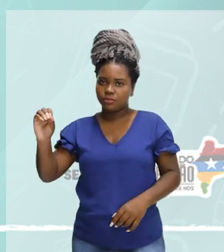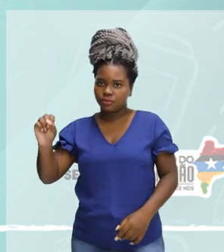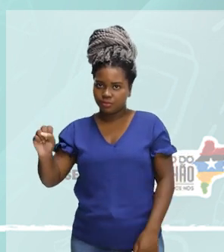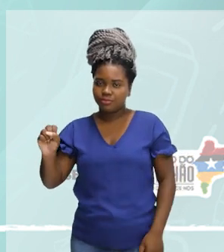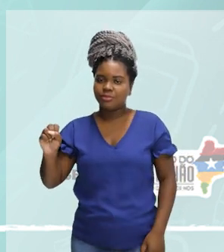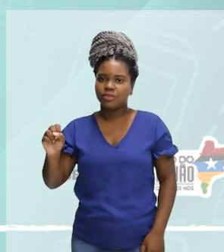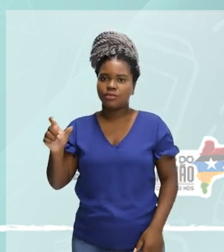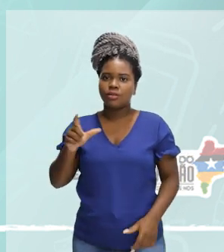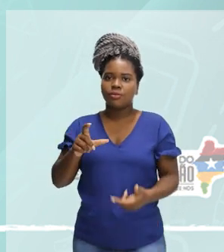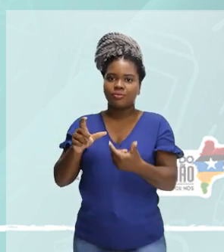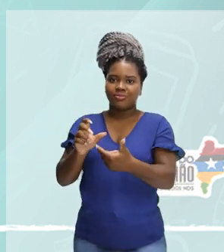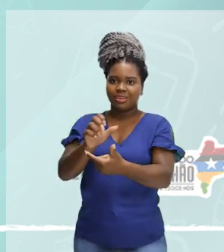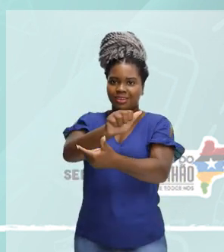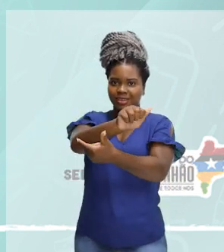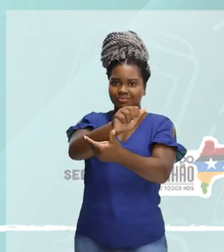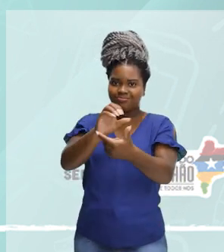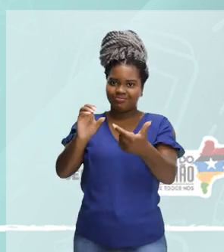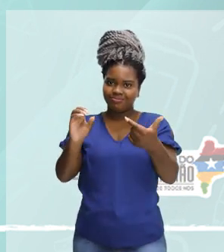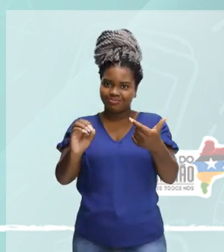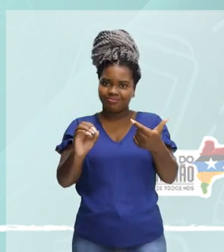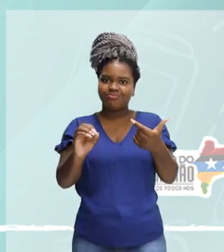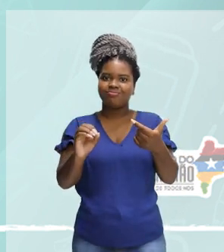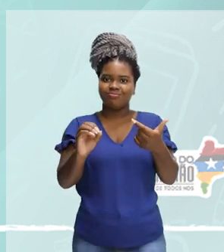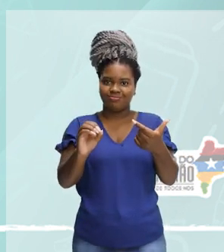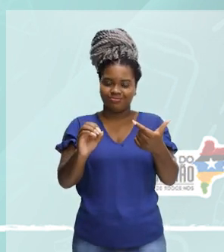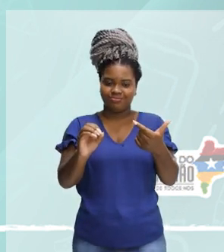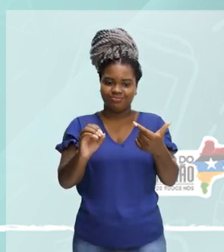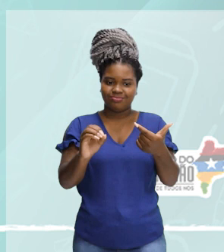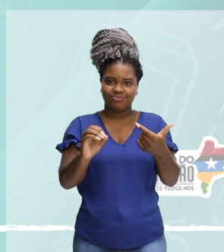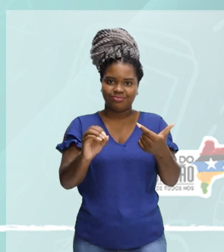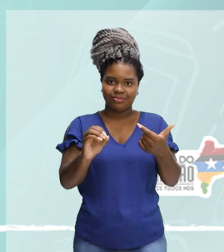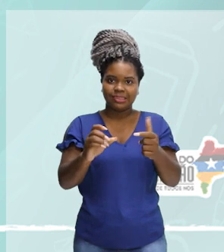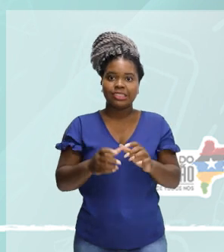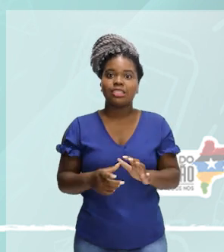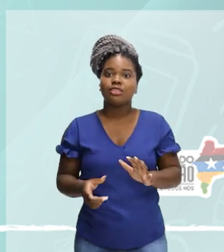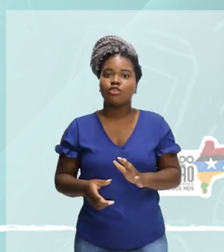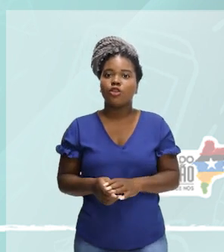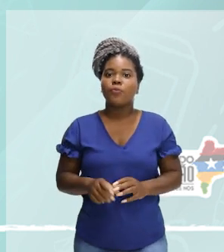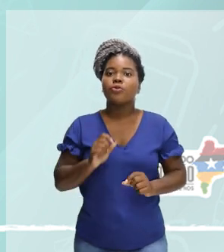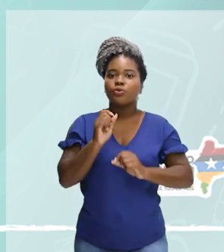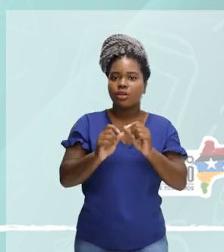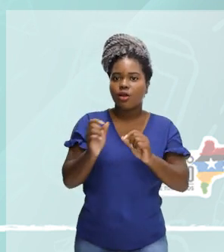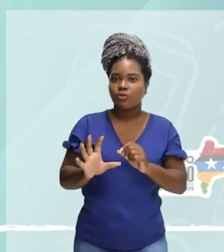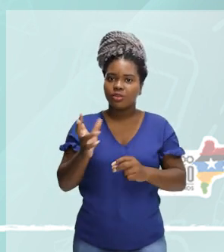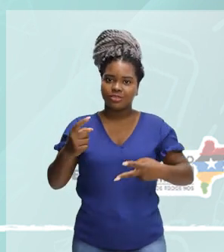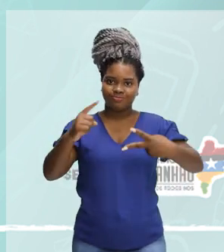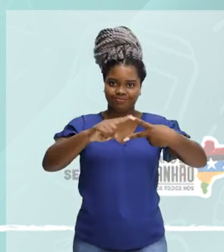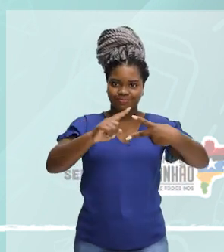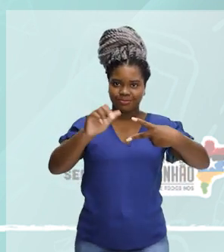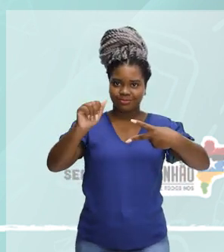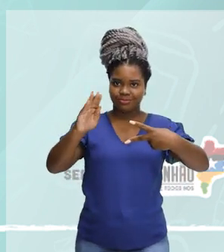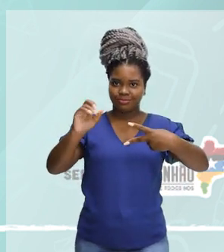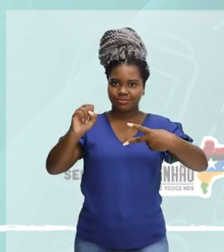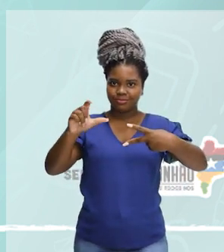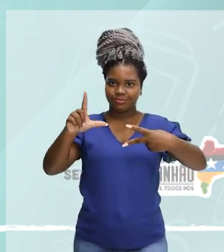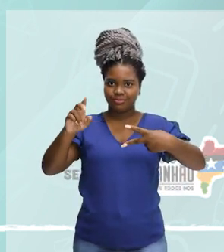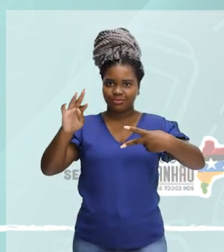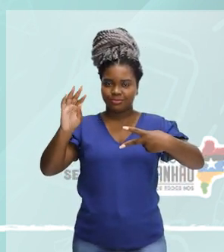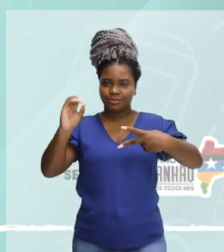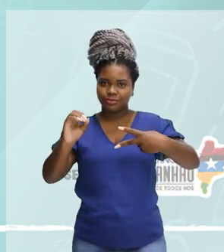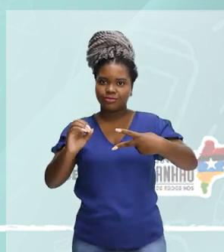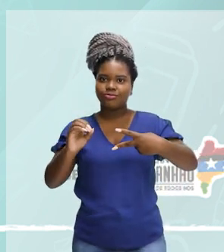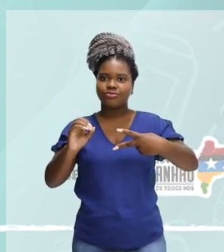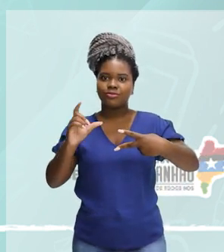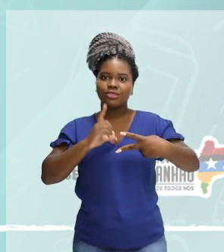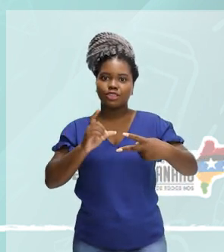bem aqui. Aqui, ó, eu adiciono, tá? O sufixo íssimo ou íssima ao